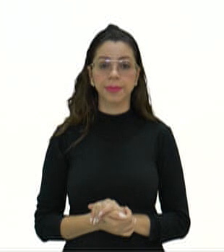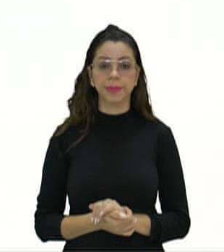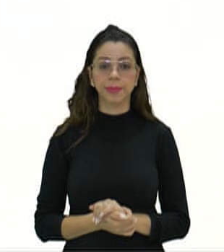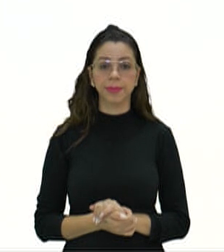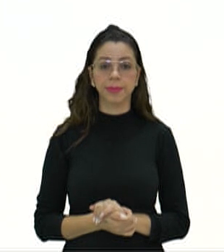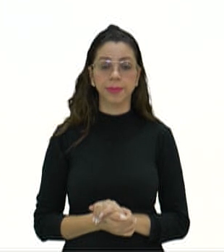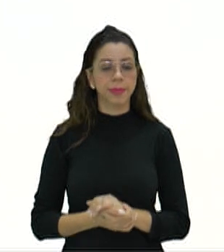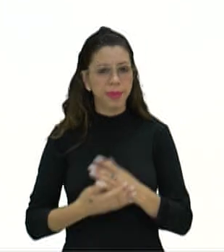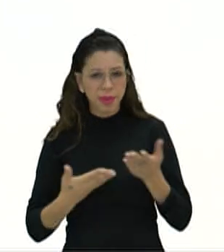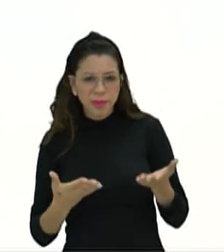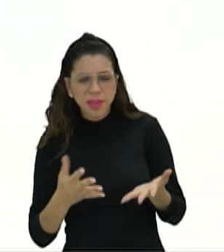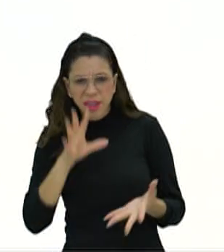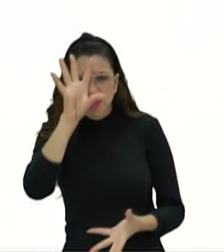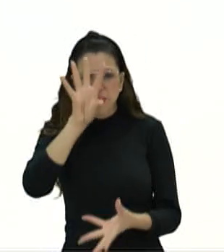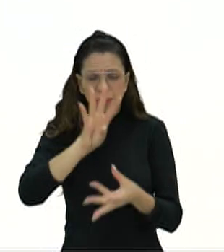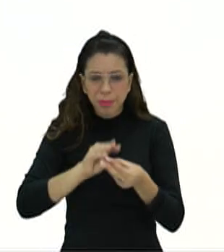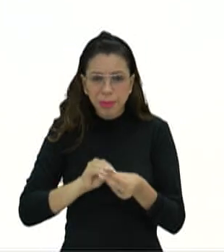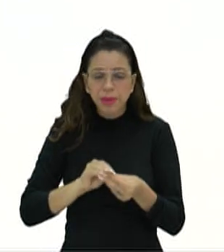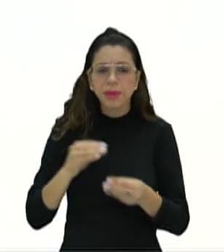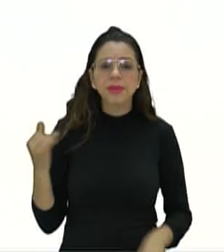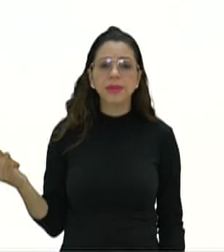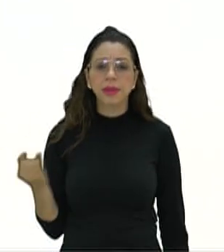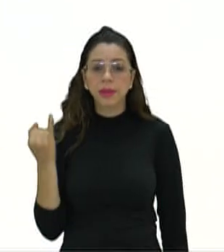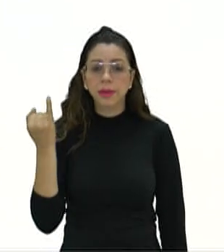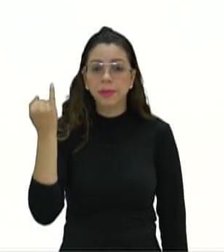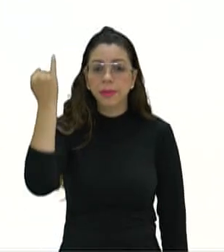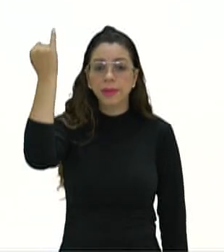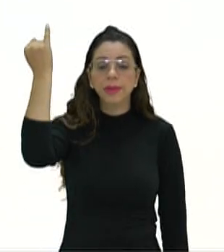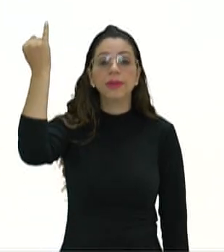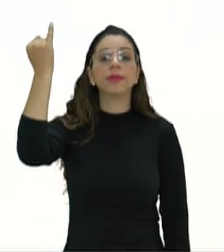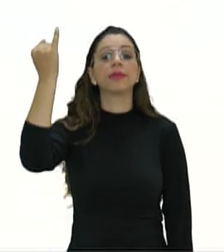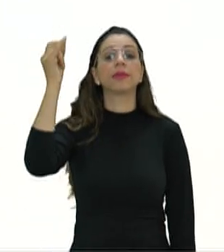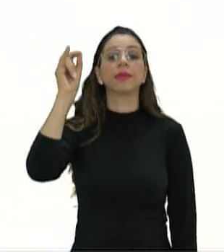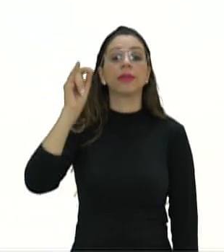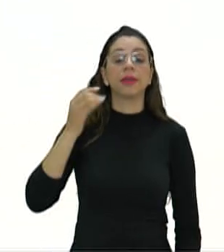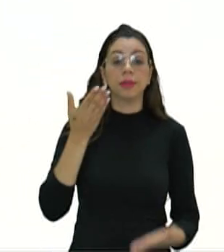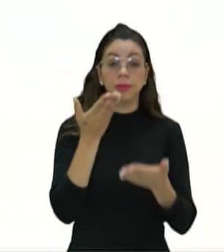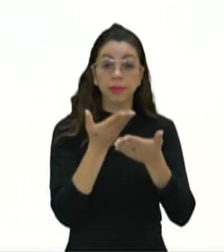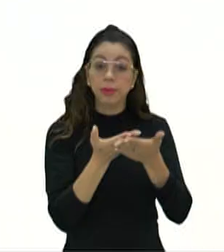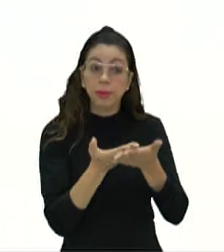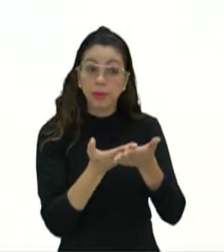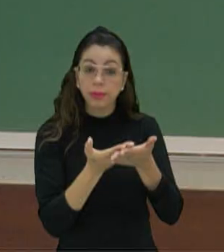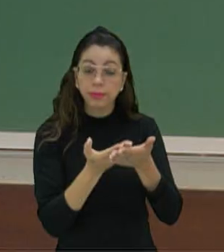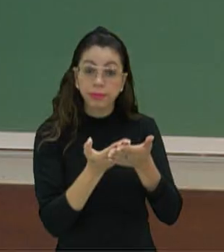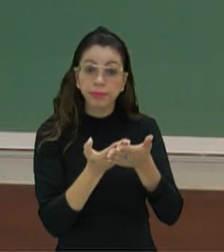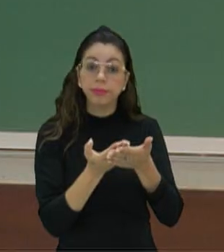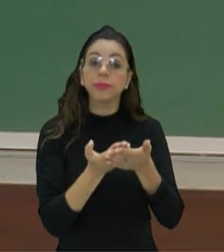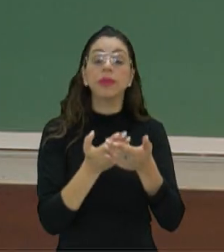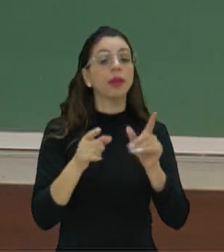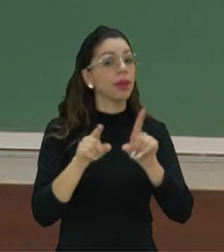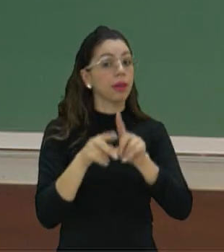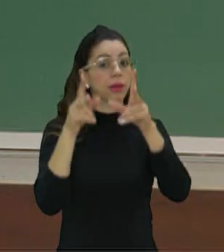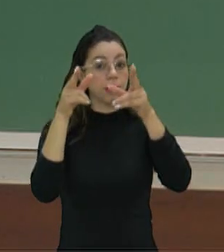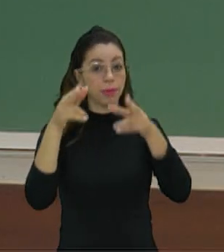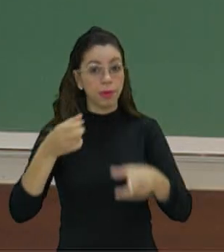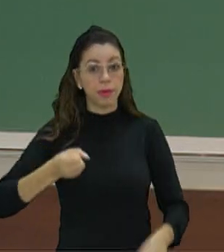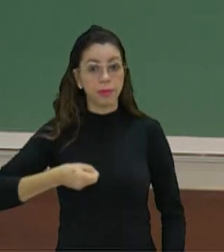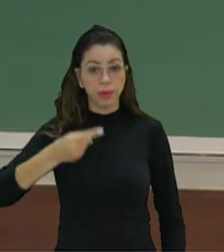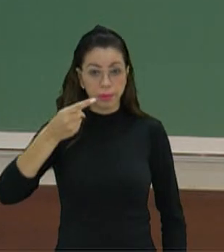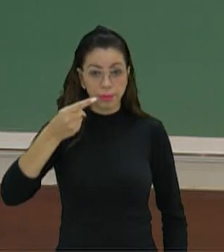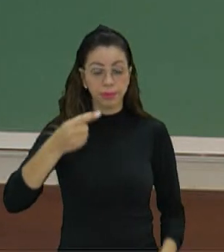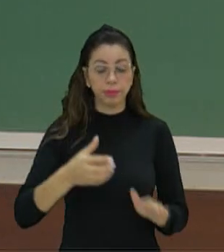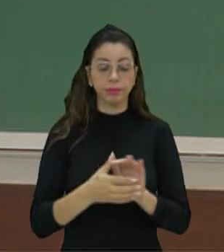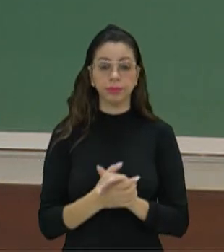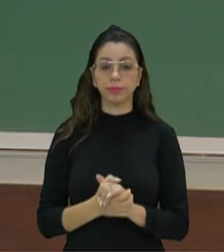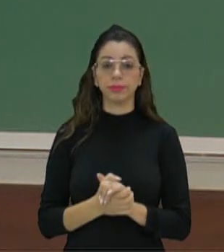studying? Você entende a importância de estudar? Yes or no? Mesmo esquema da número 1. 3. A